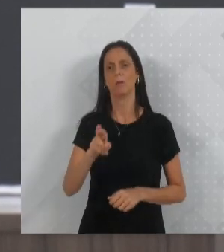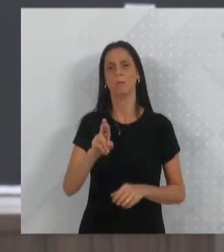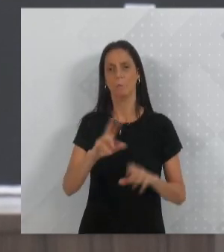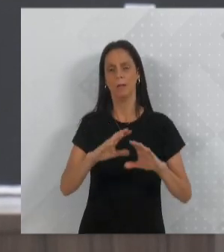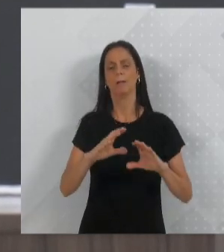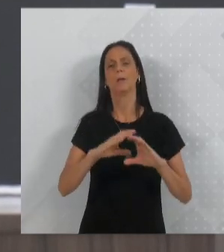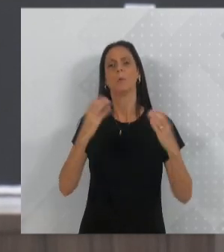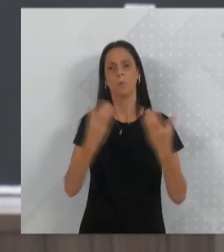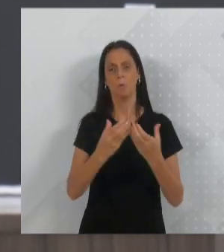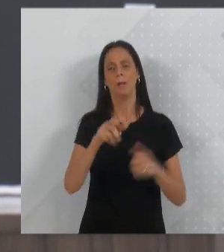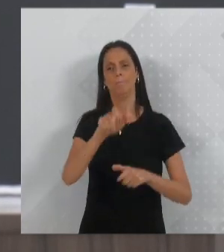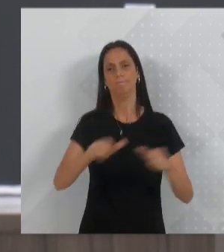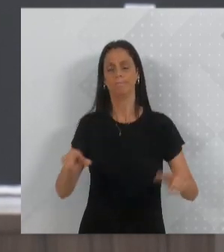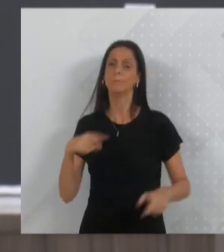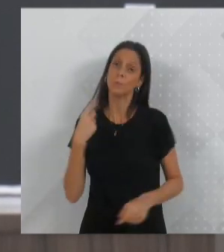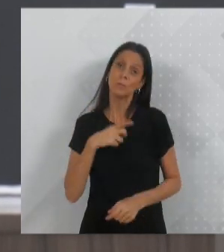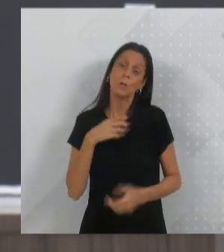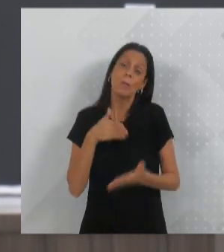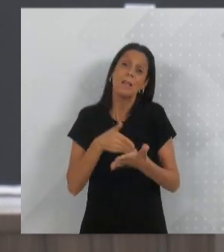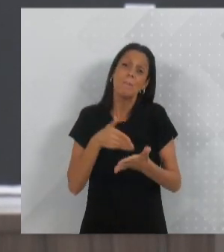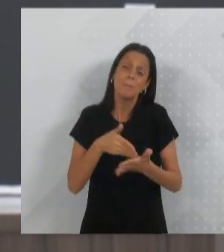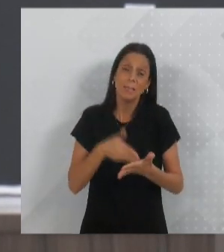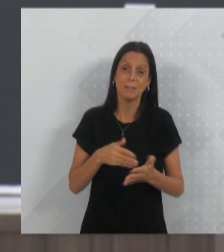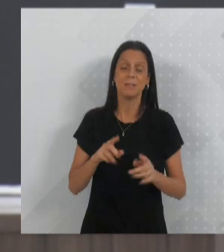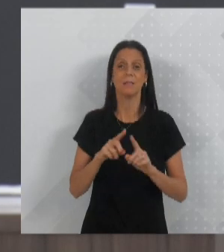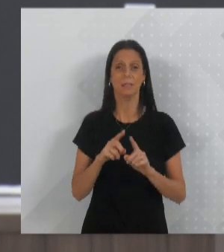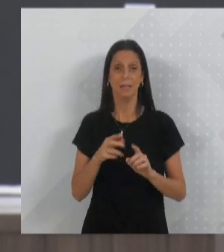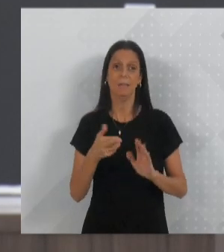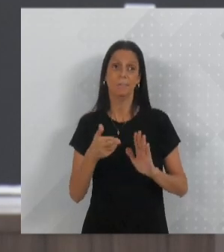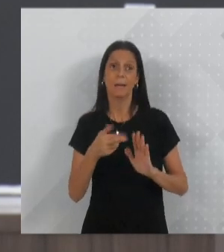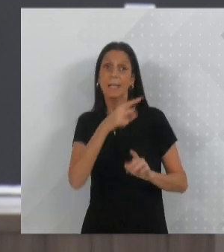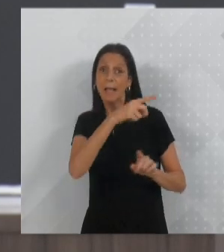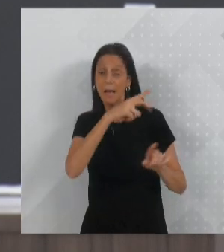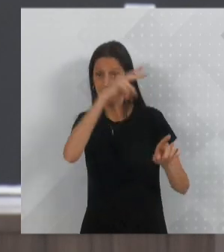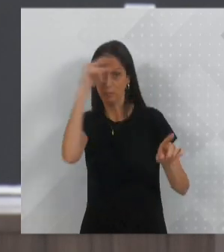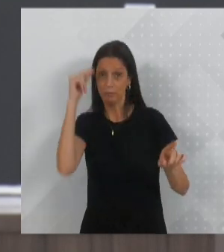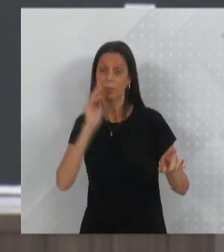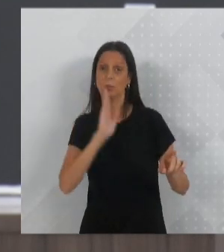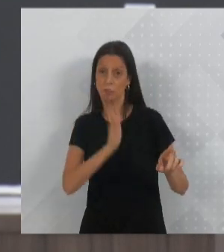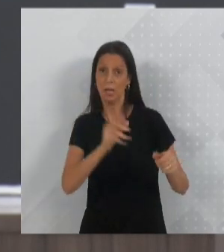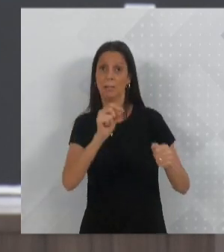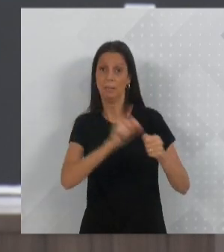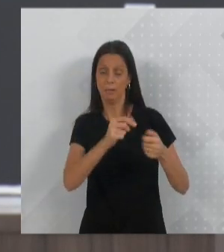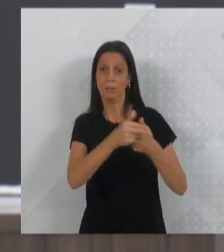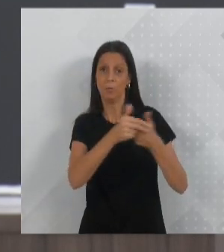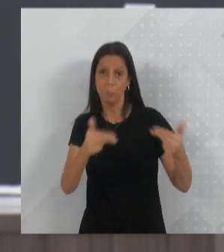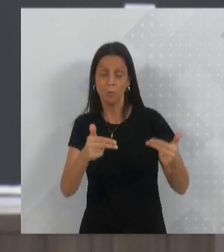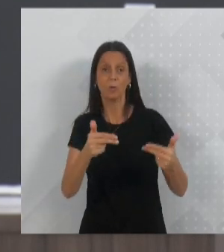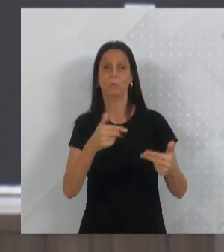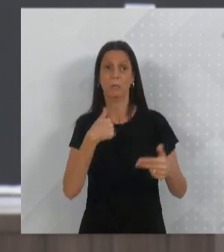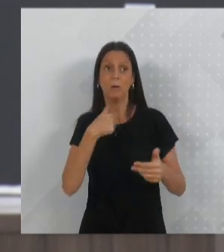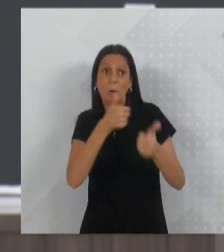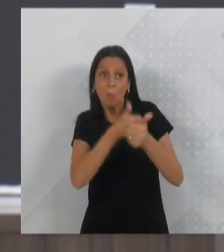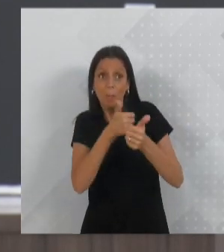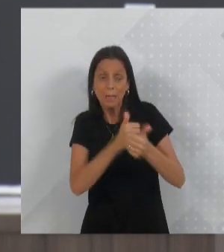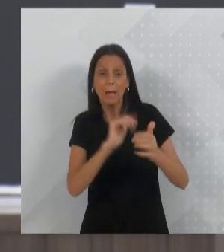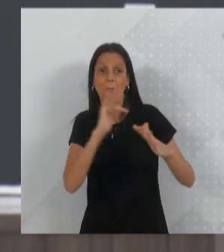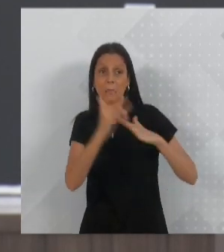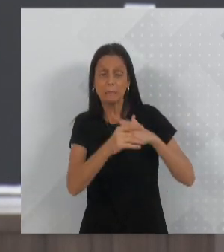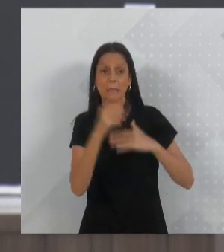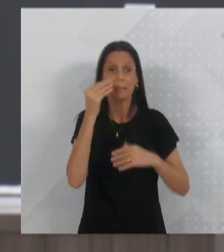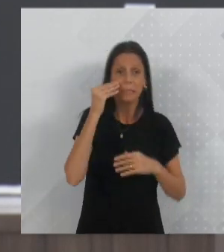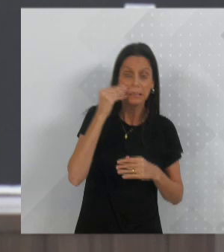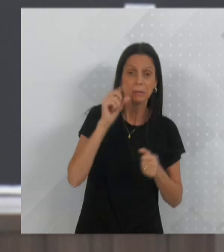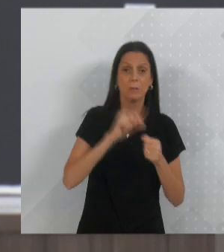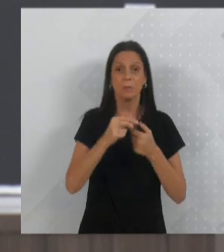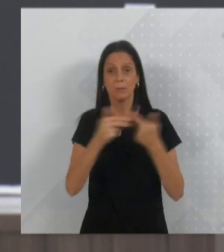nossos limites institucionais na resolução disso a prefeitura o Executivo Tem tomado aí as providências que a gente tem acompanhado aí pelas redes sociais mas